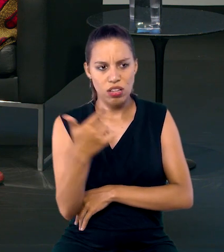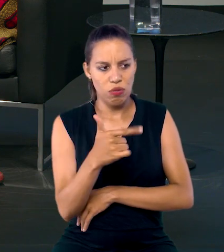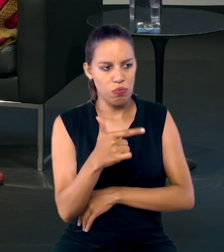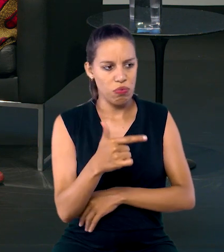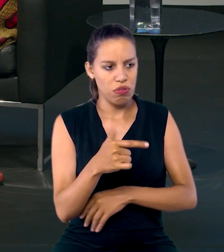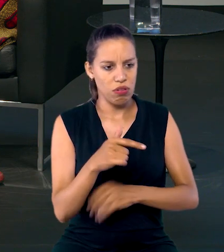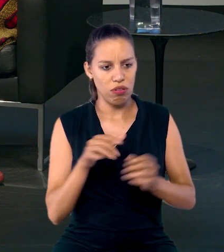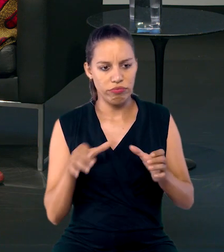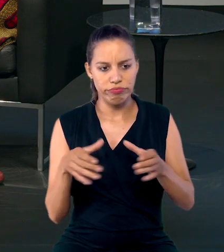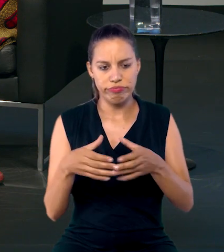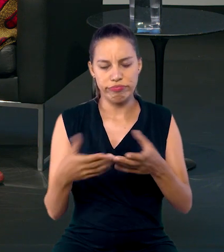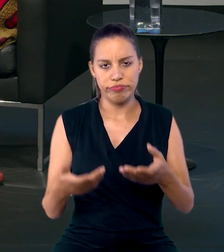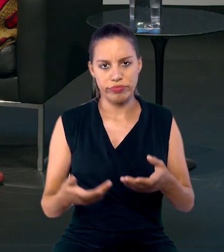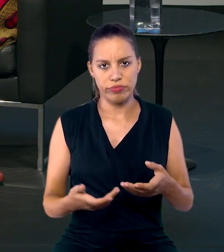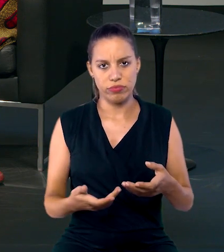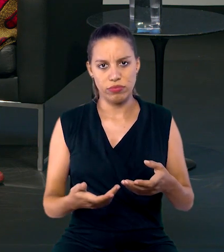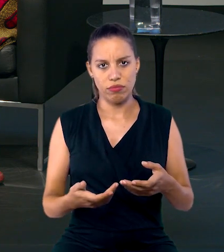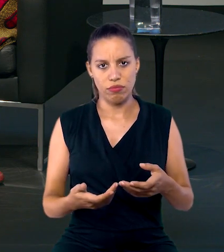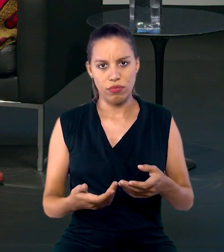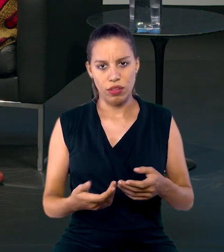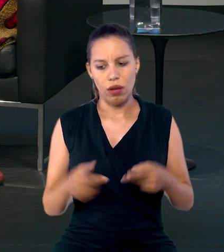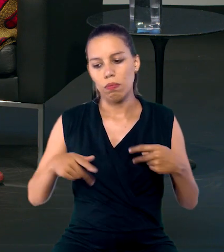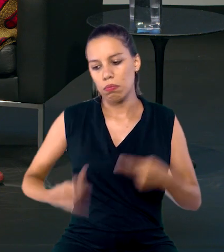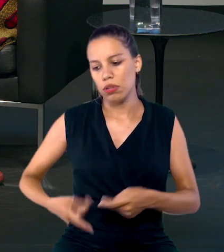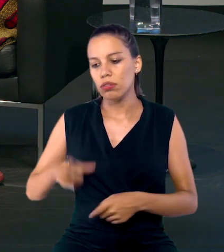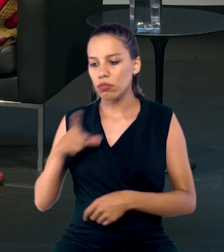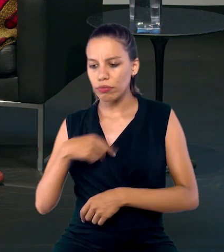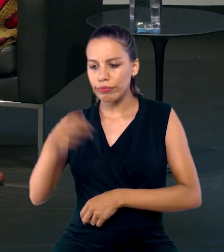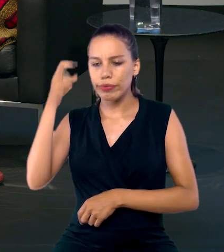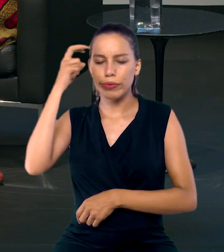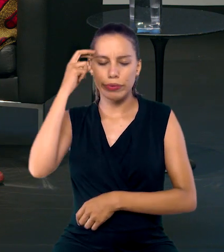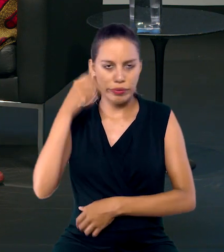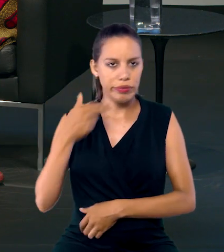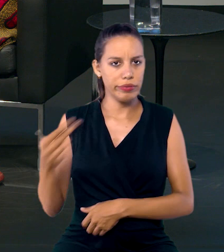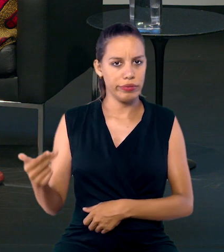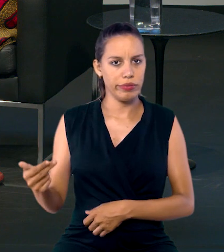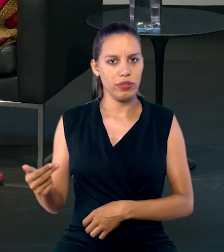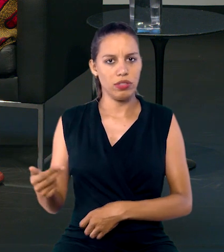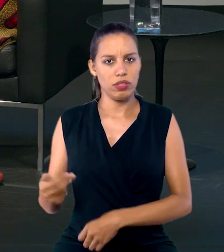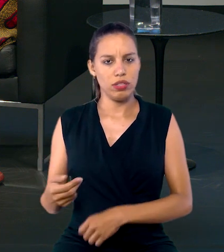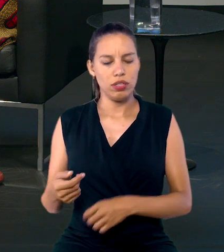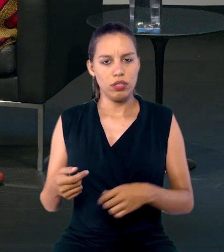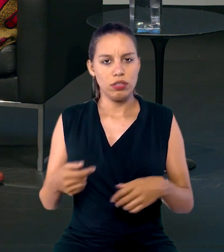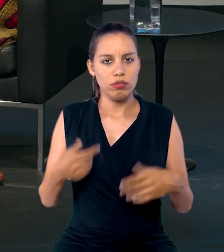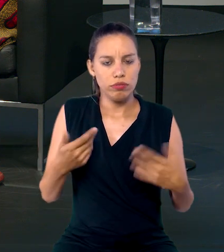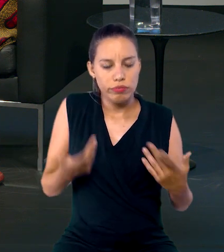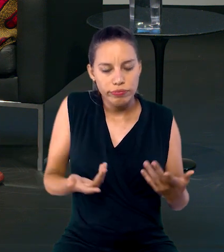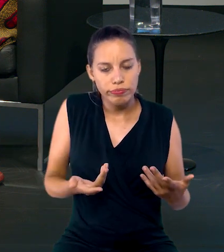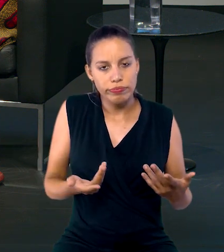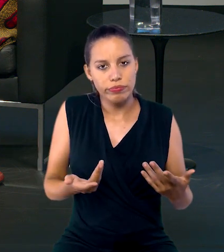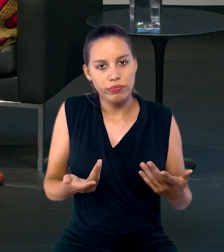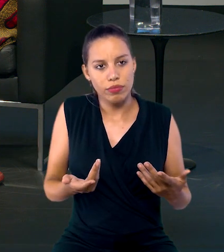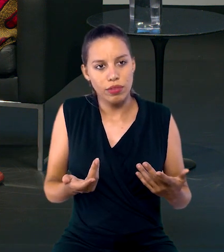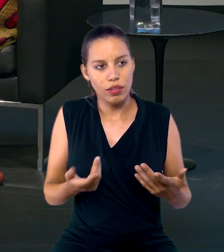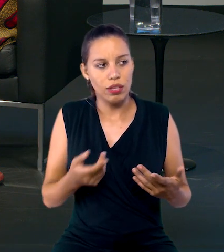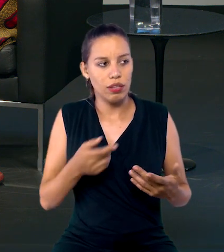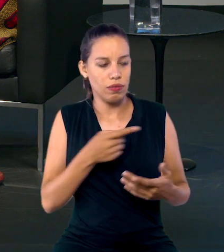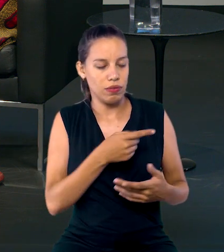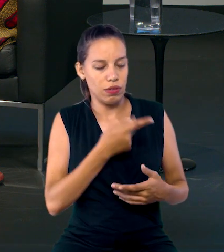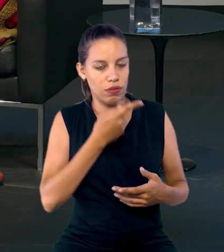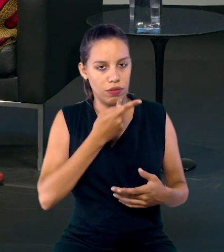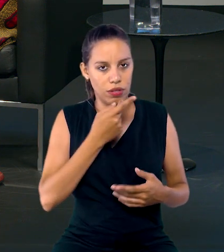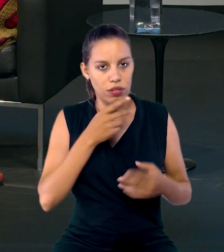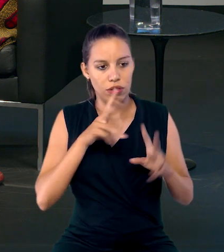de natureza, de cultura, é algo que a gente vai percebendo que o binarismo empobrece a escuta, né? Porque, como